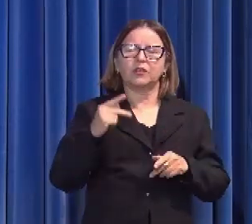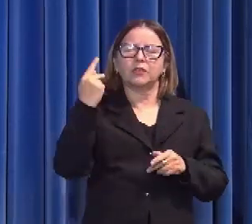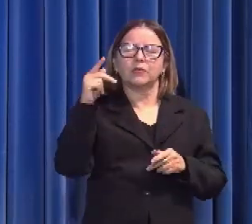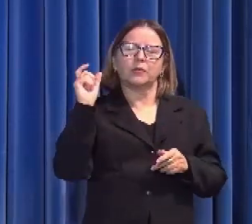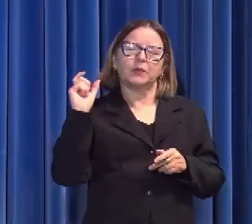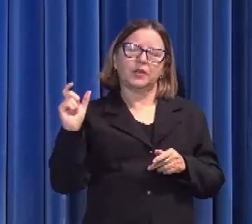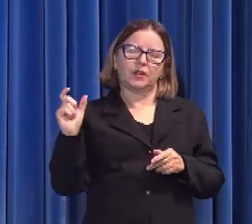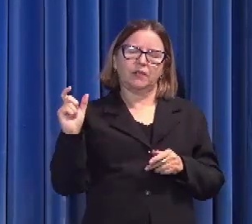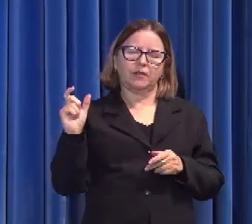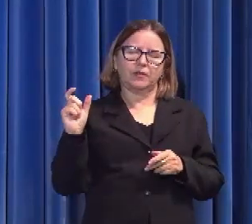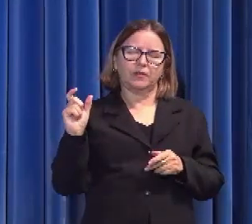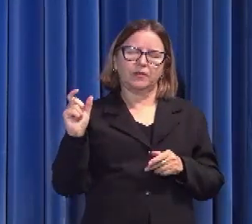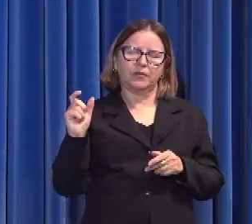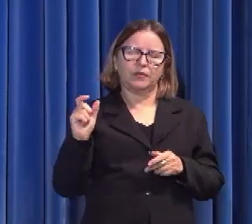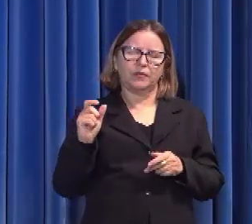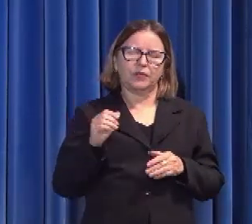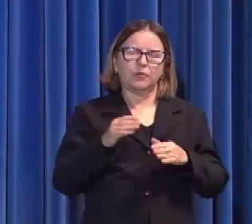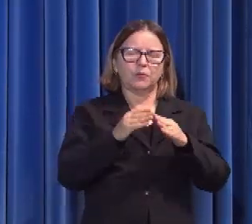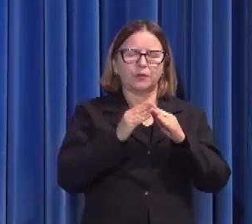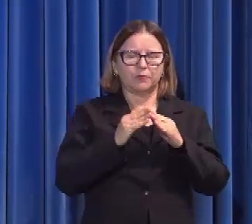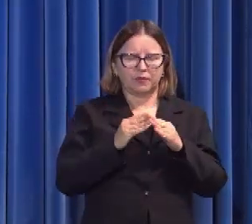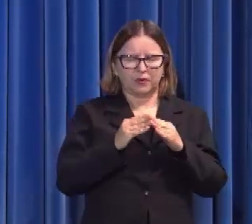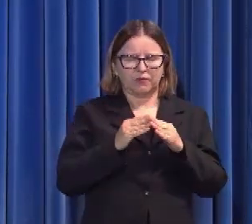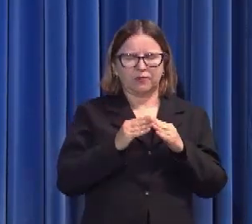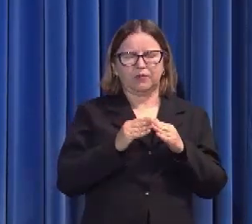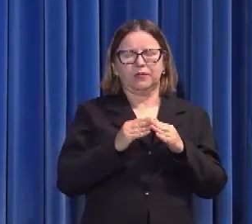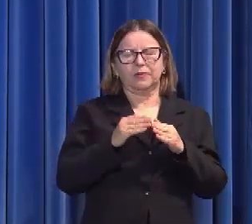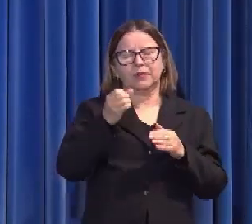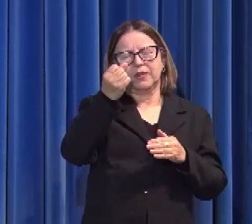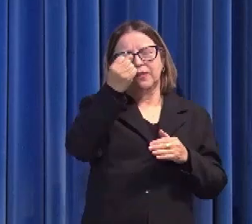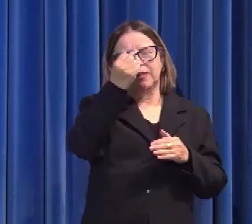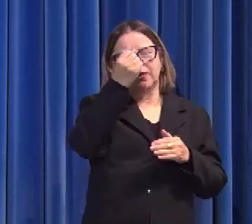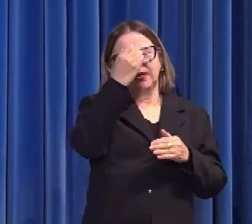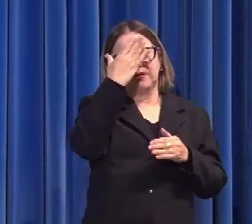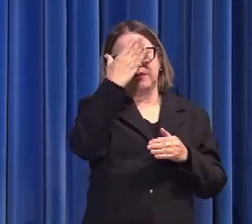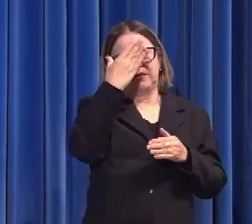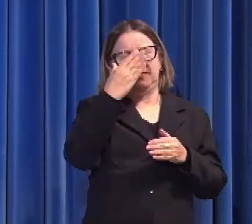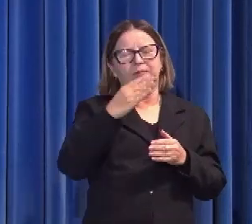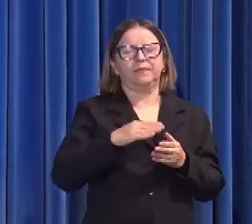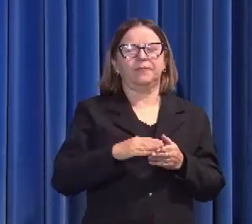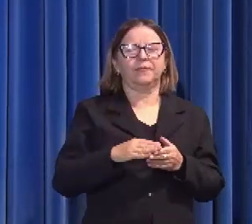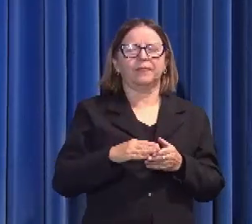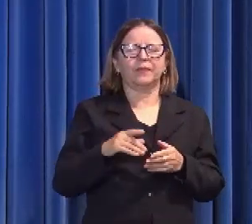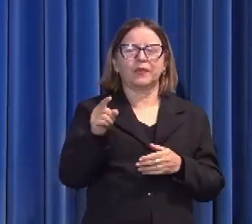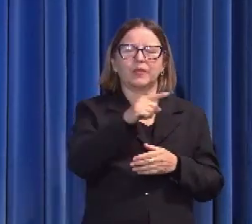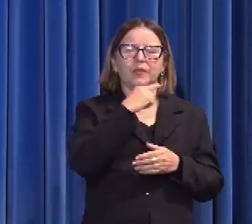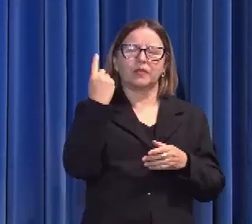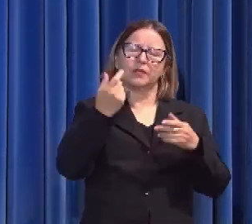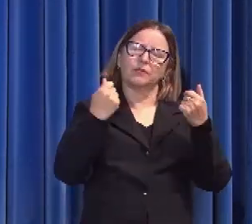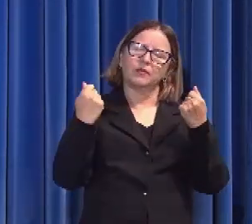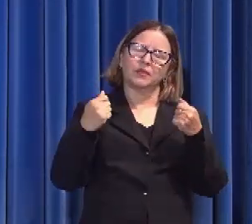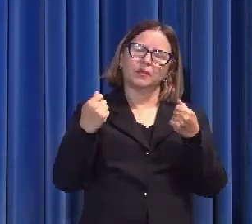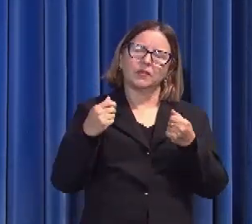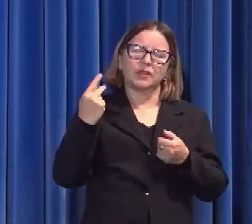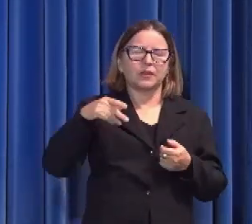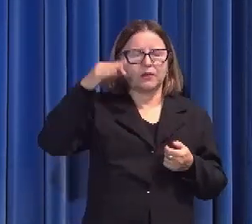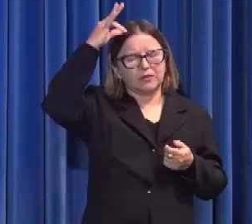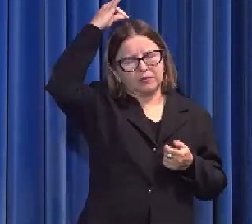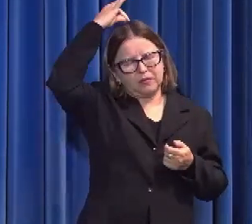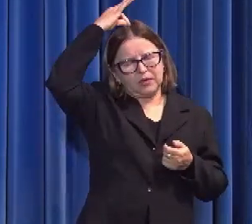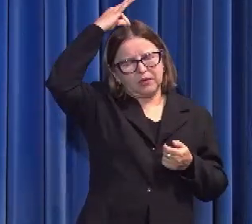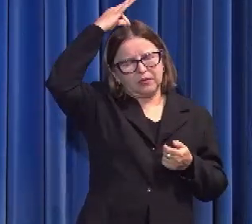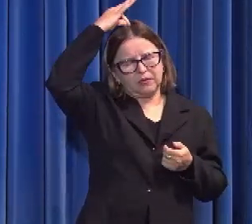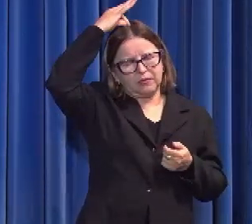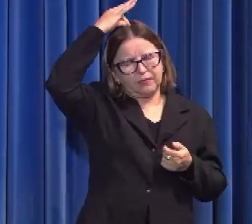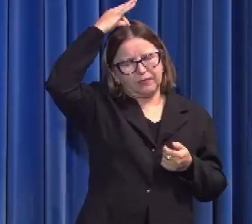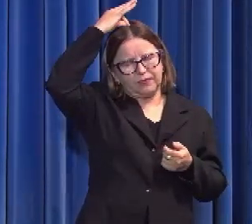acuidade para escutar a tua voz e nós precisamos pai eu tenho espírito